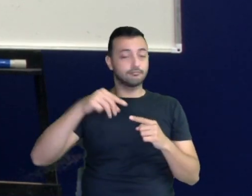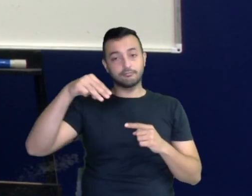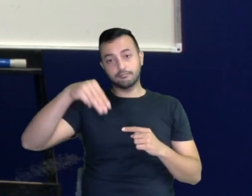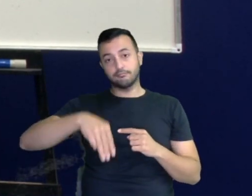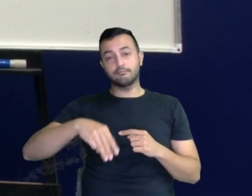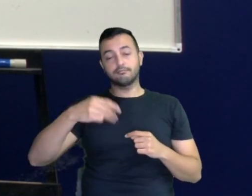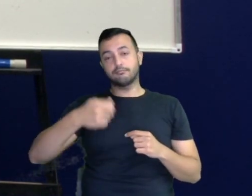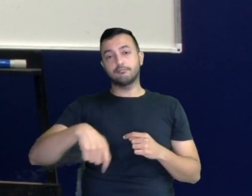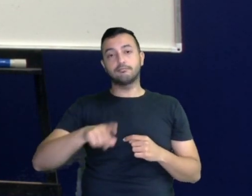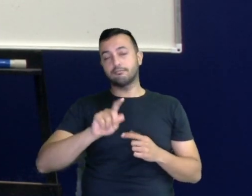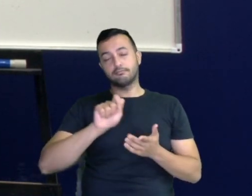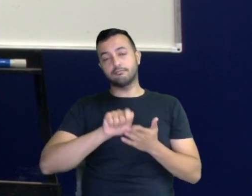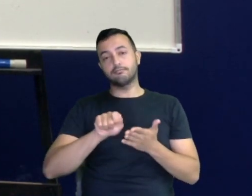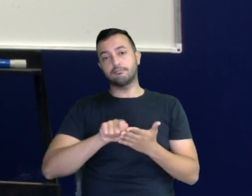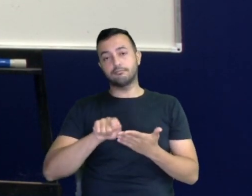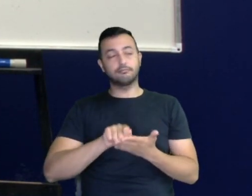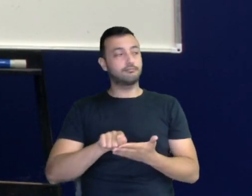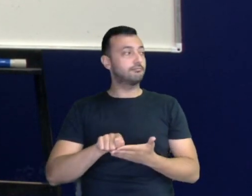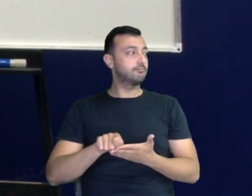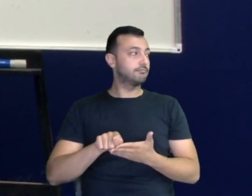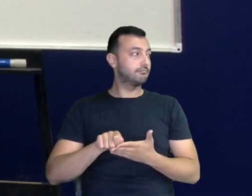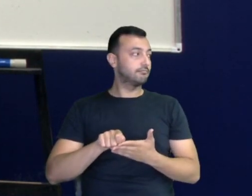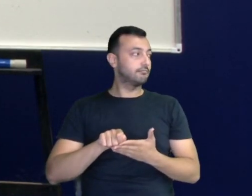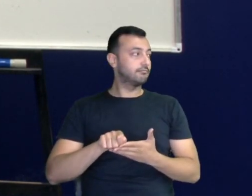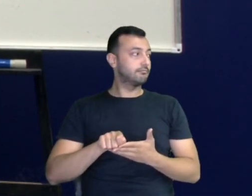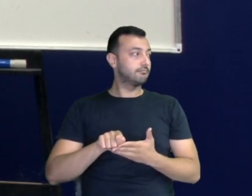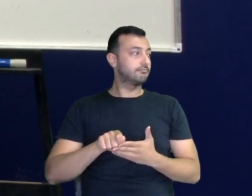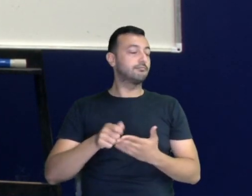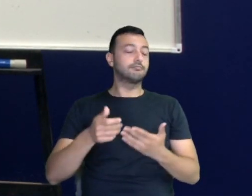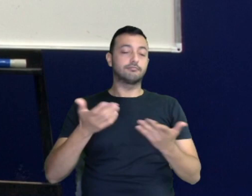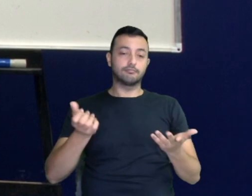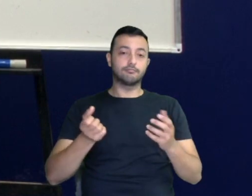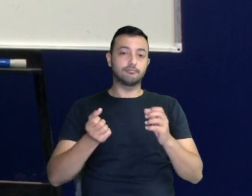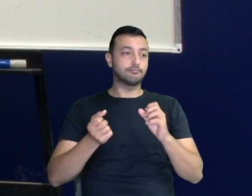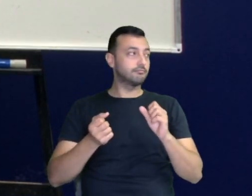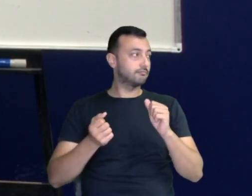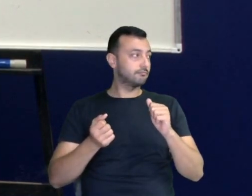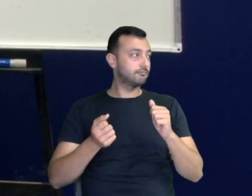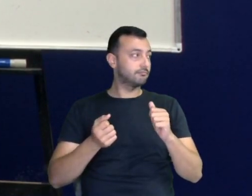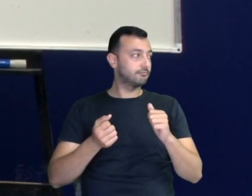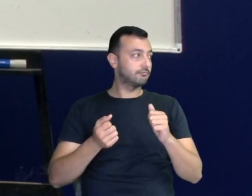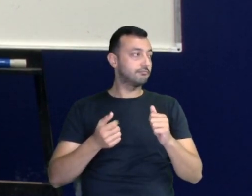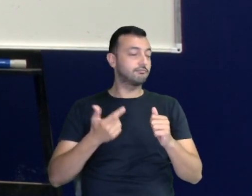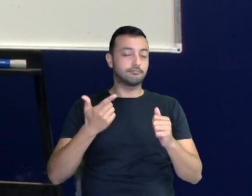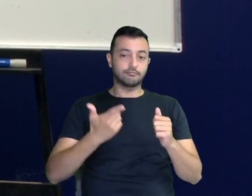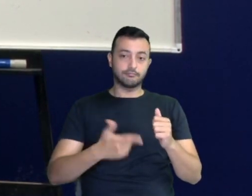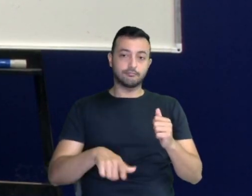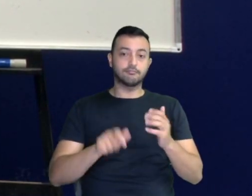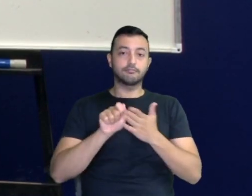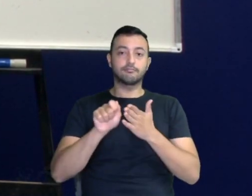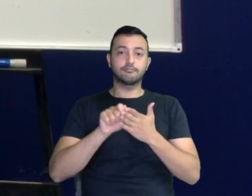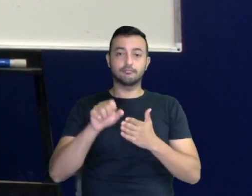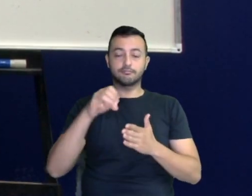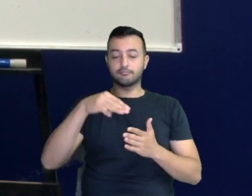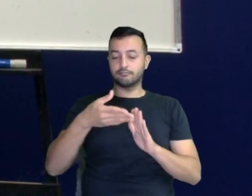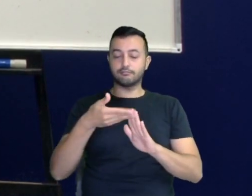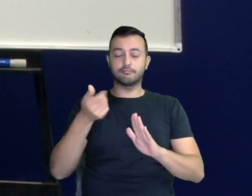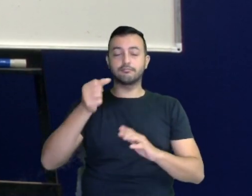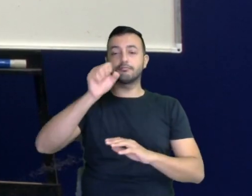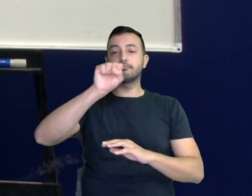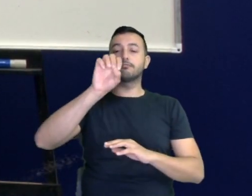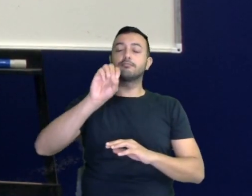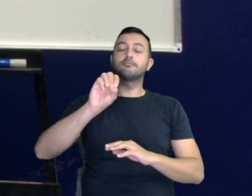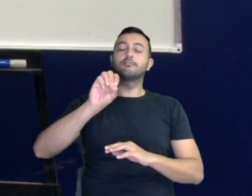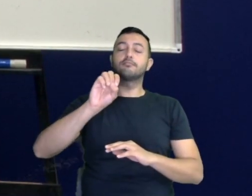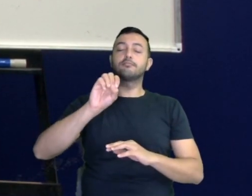a gente não precisa escrever, manter este m, né? Então, vou reescrever aqui, tirando o m. 80